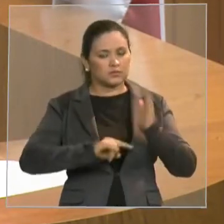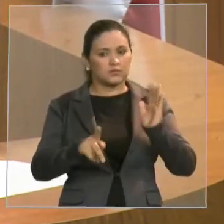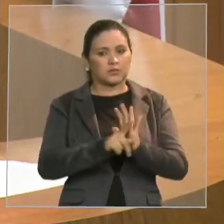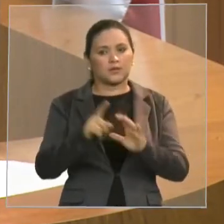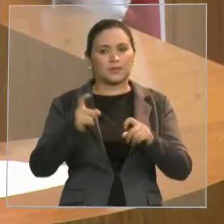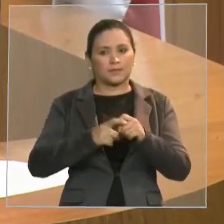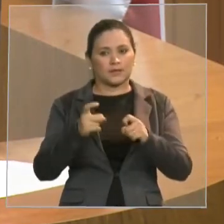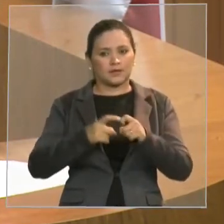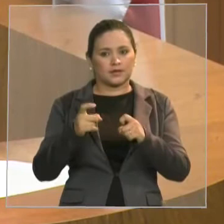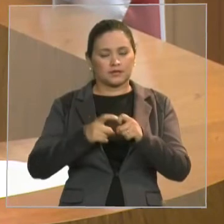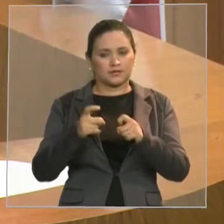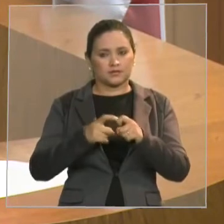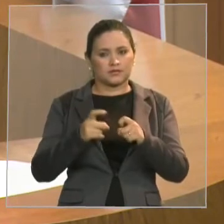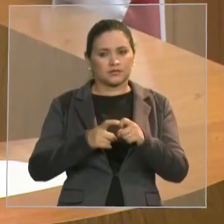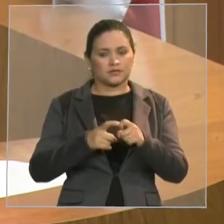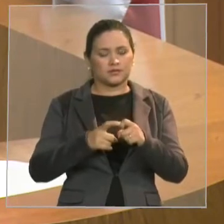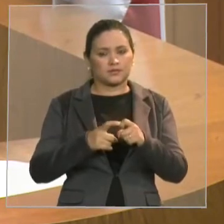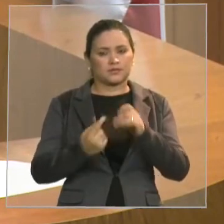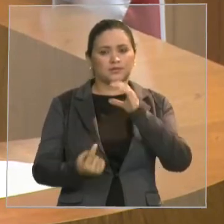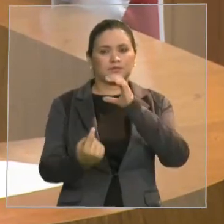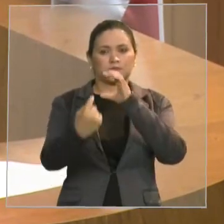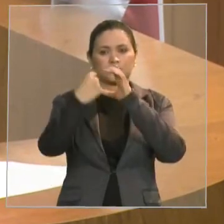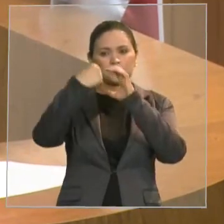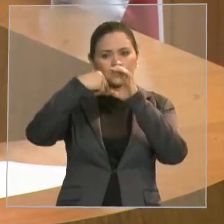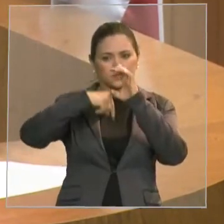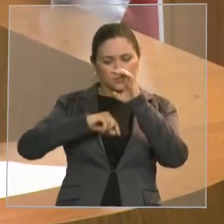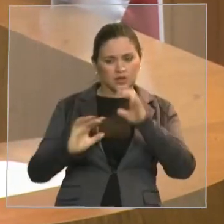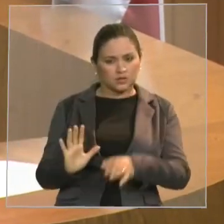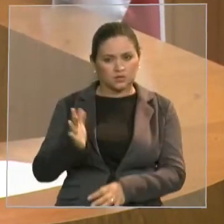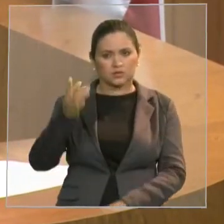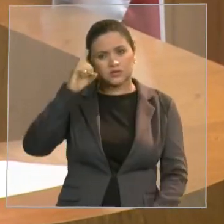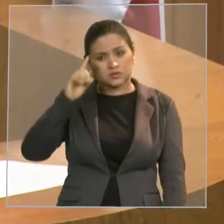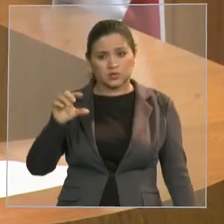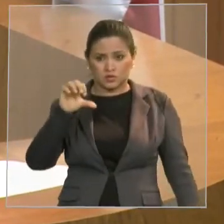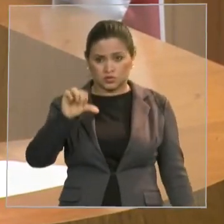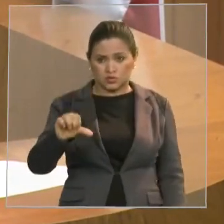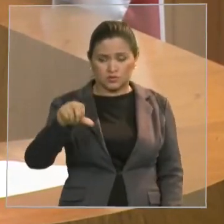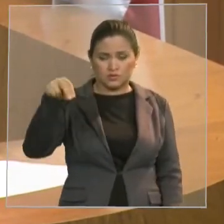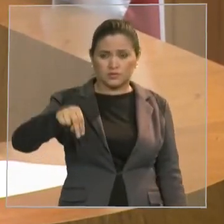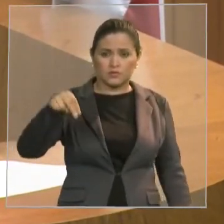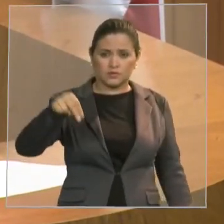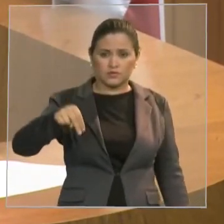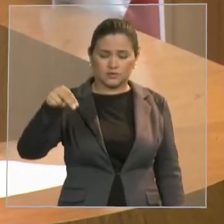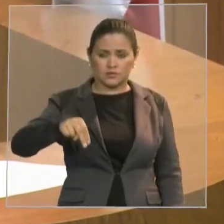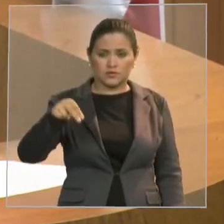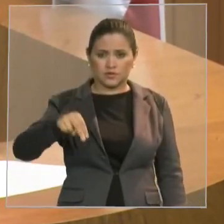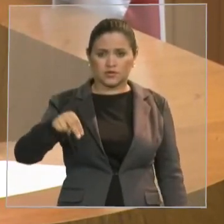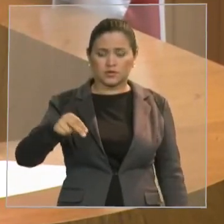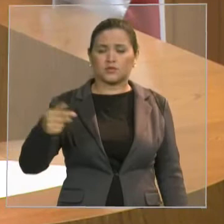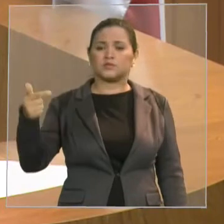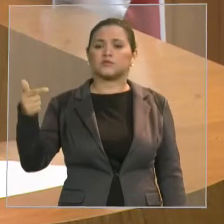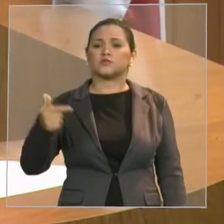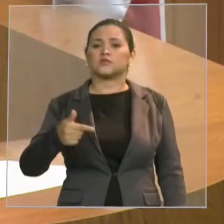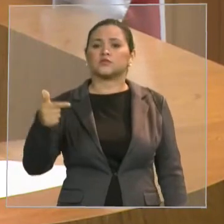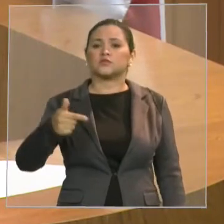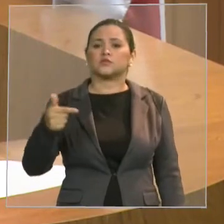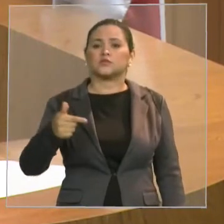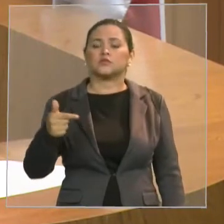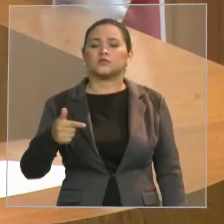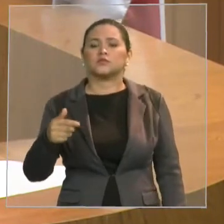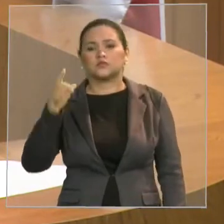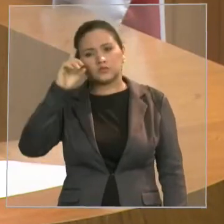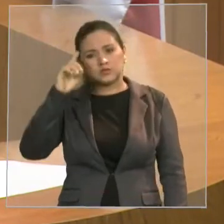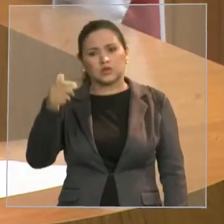que a endoscopia digestiva alta foi realizada no dia 9 de novembro. Outro exame foi realizado no dia 11